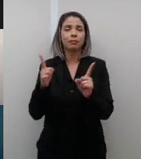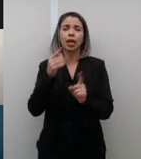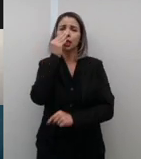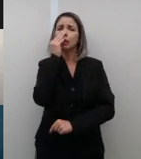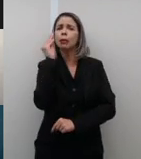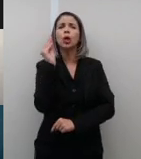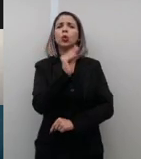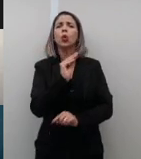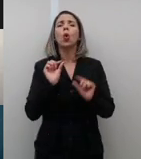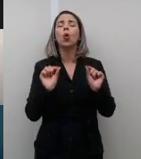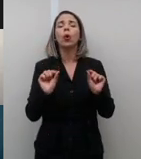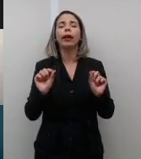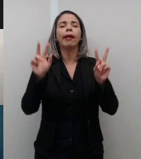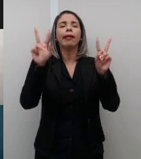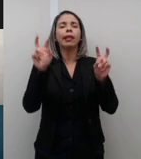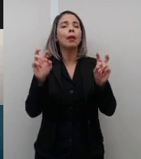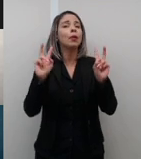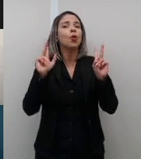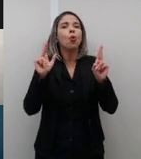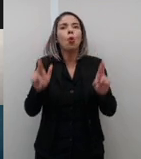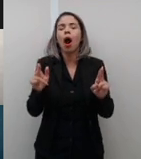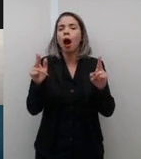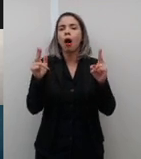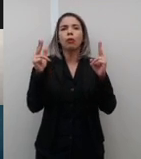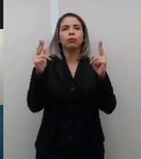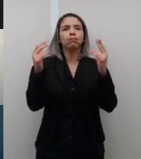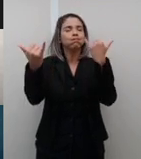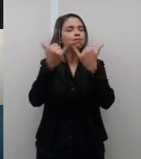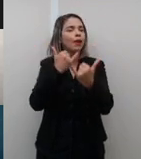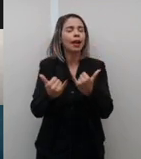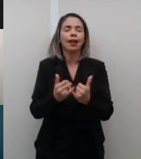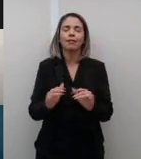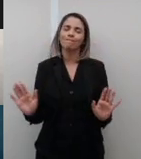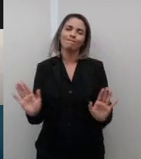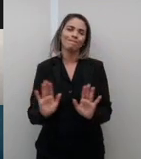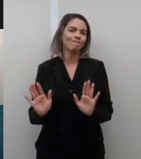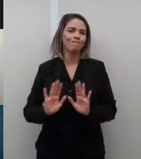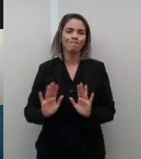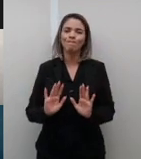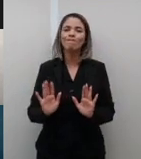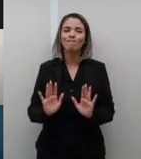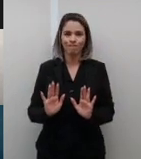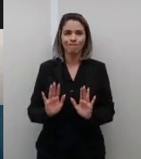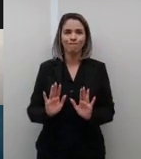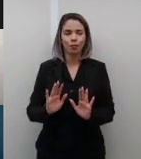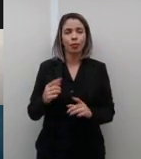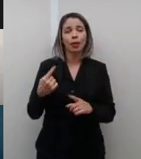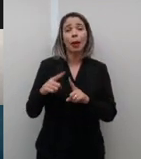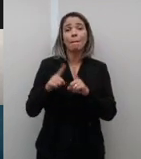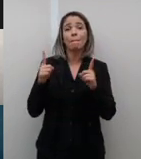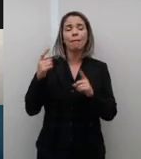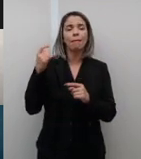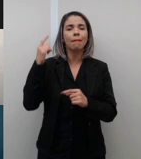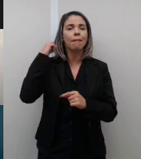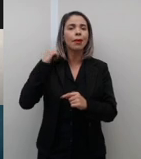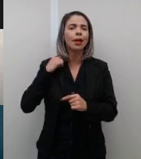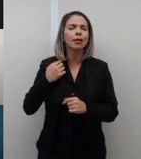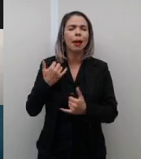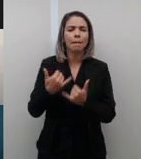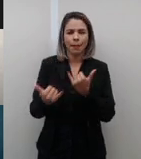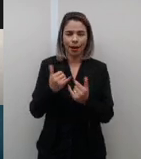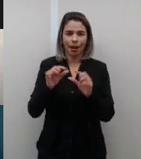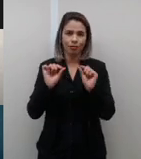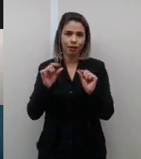à incidência dessa temática jurisprudencial, porque nos parece evidente que existe um distinguish e que